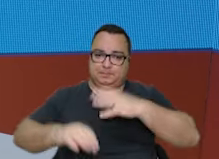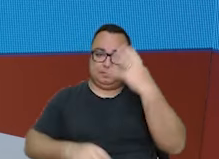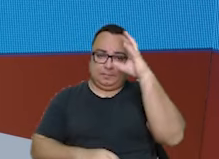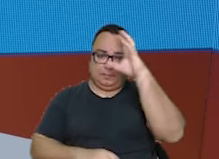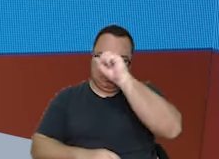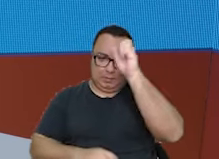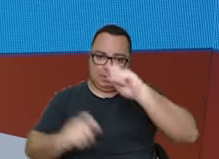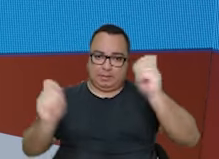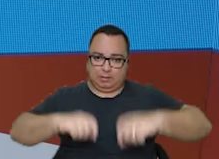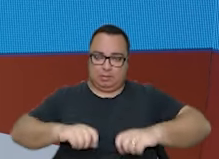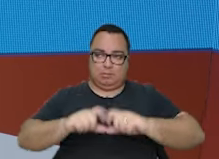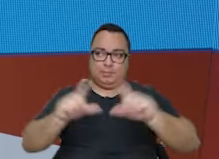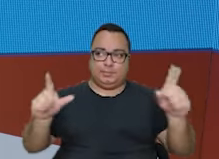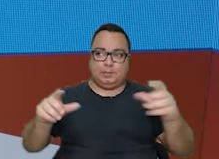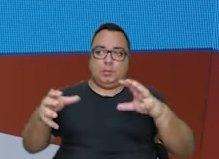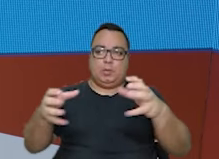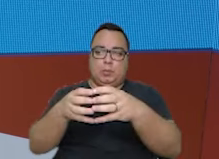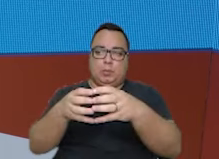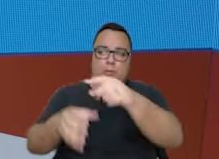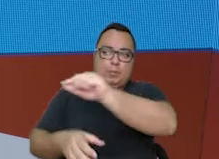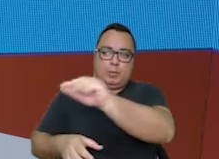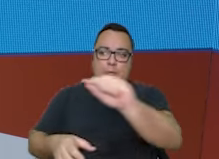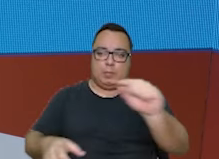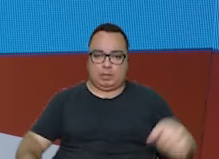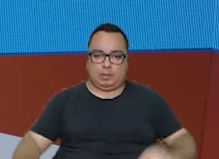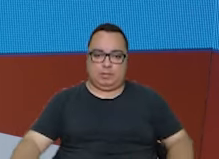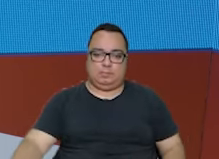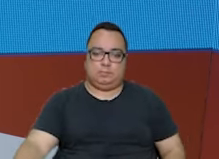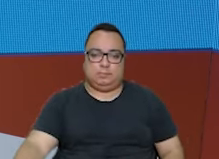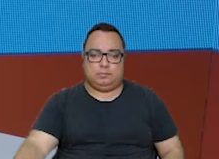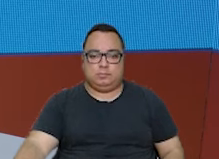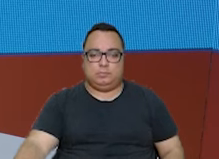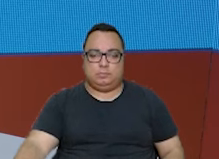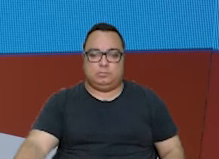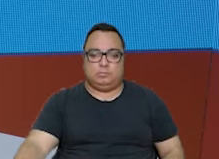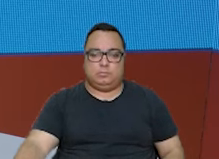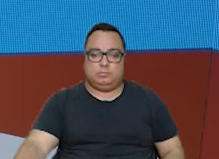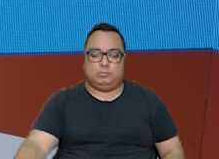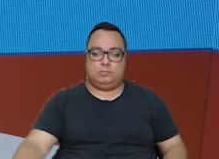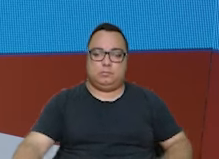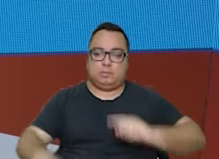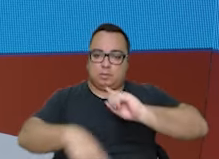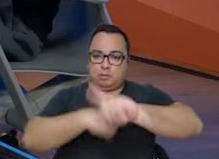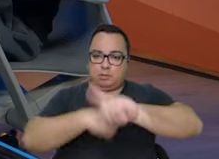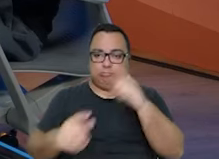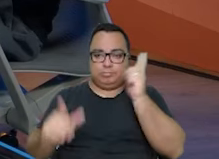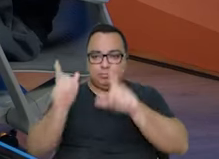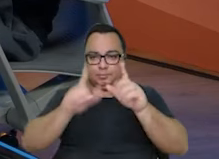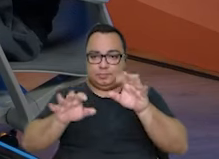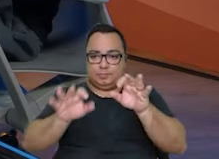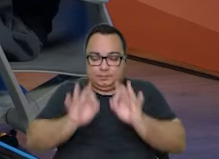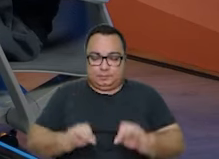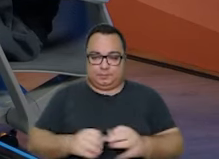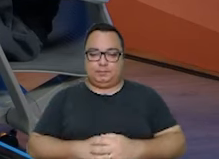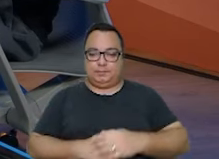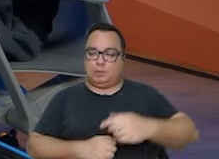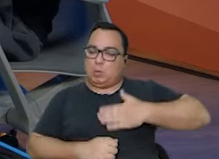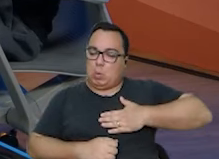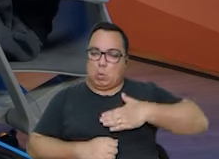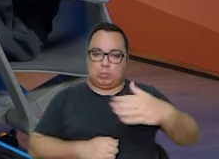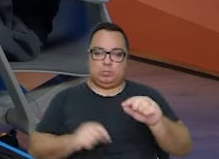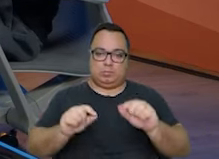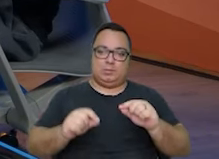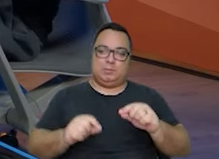mapeamento tentar entender Qual é o canal que que ele tem a possibilidade de ter maior assertividade mas eu adoro fazer essa reflexão com